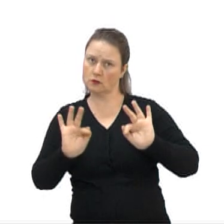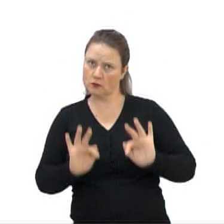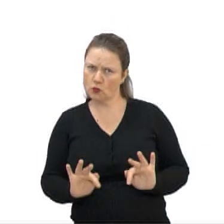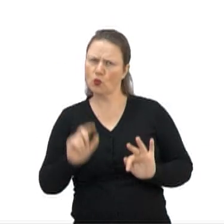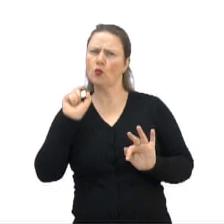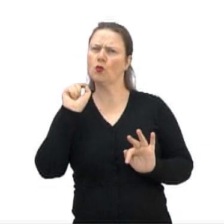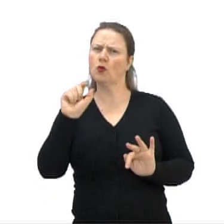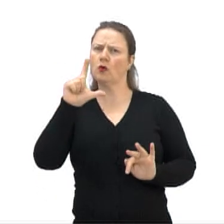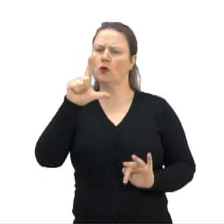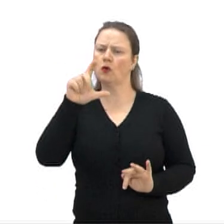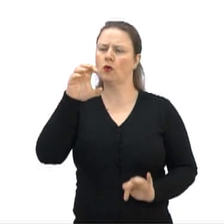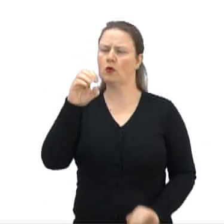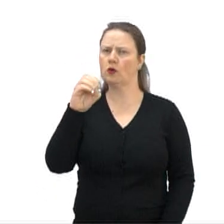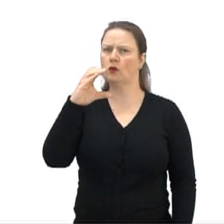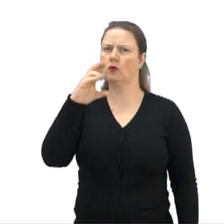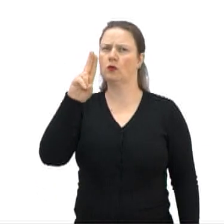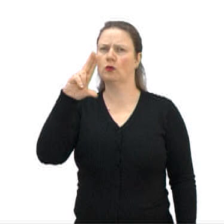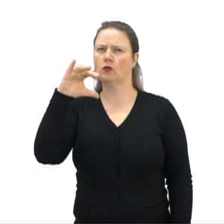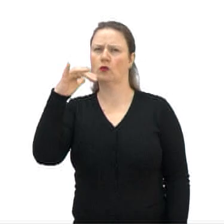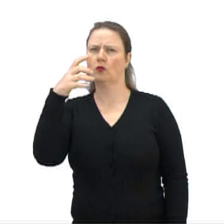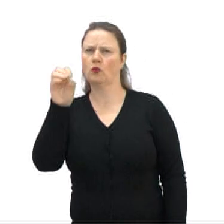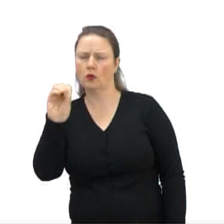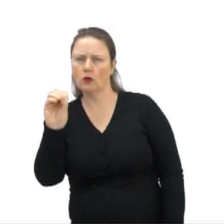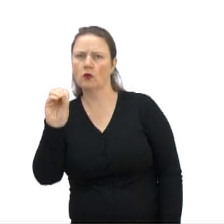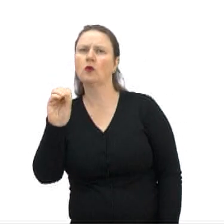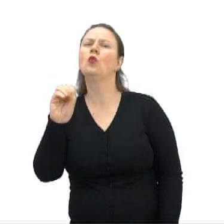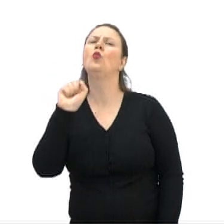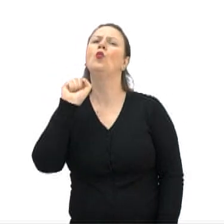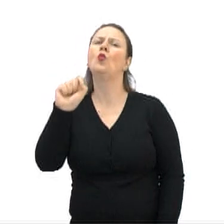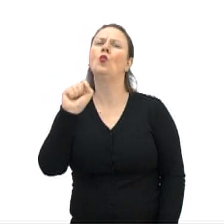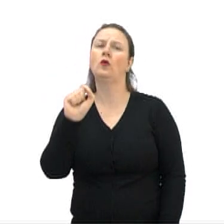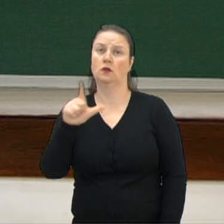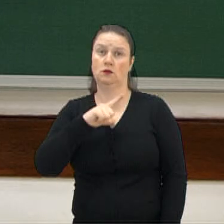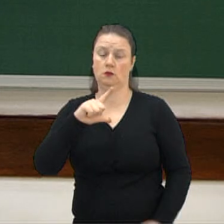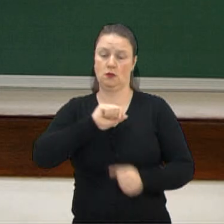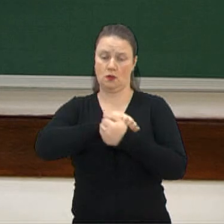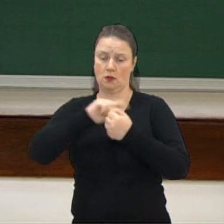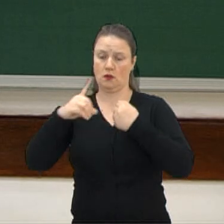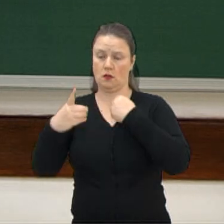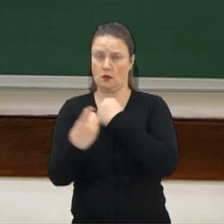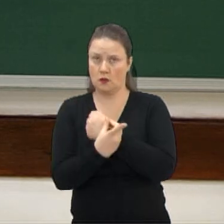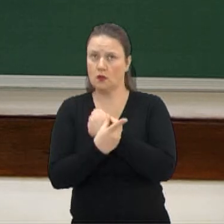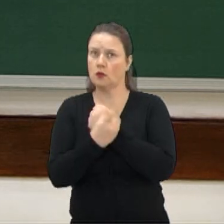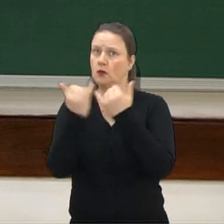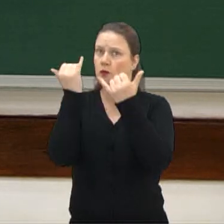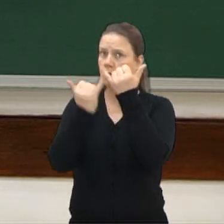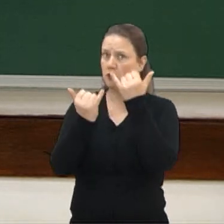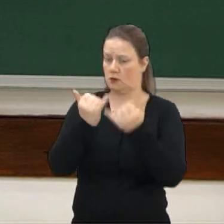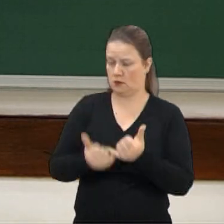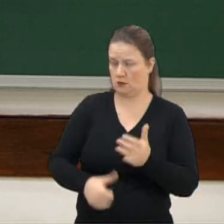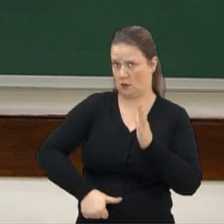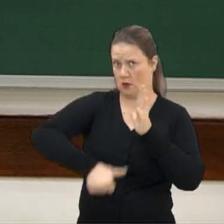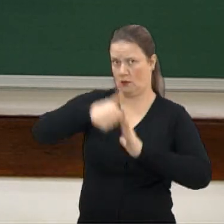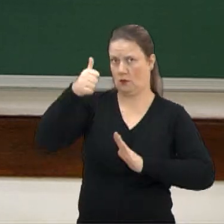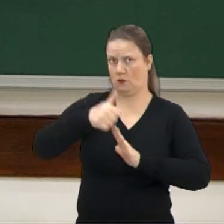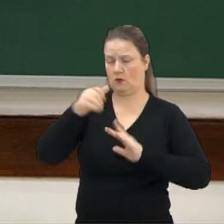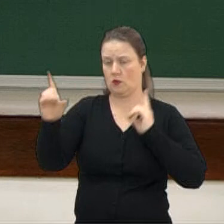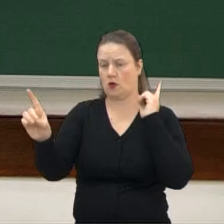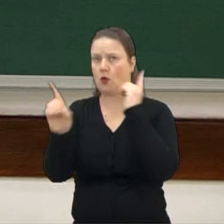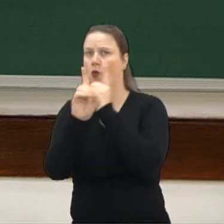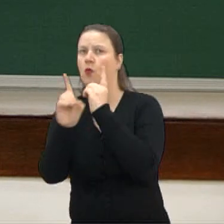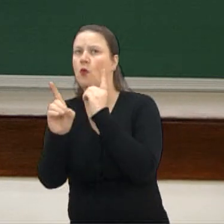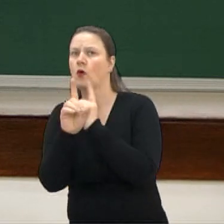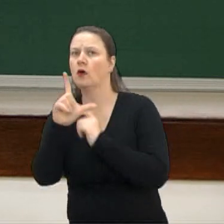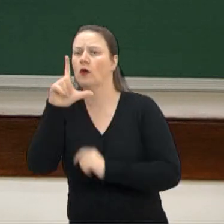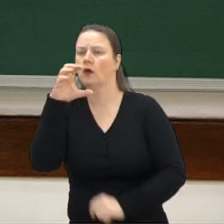locuções adverbiais possuem advérbios correspondentes? Então, primeiro, você tem que achar a locução adverbial e daí pensar, será que eu